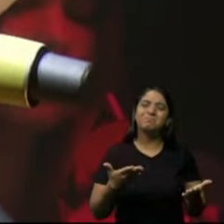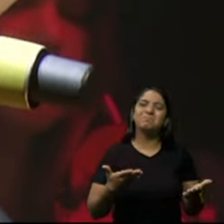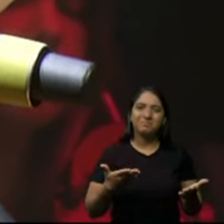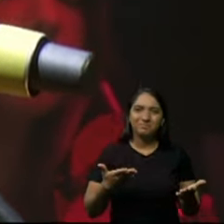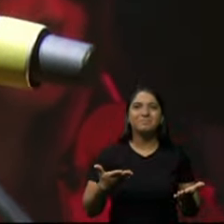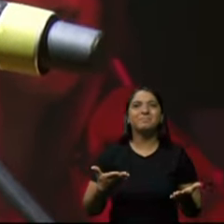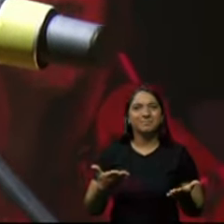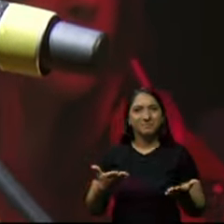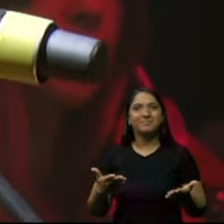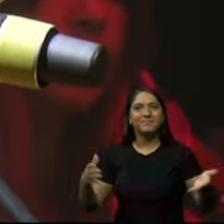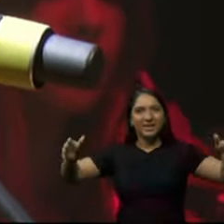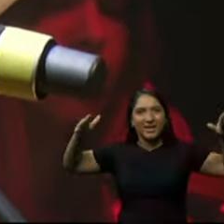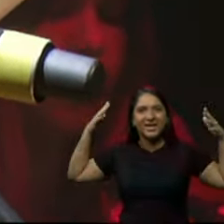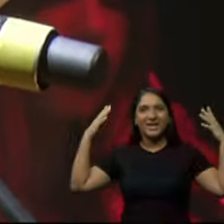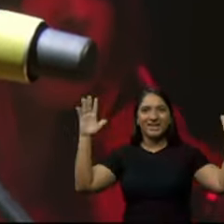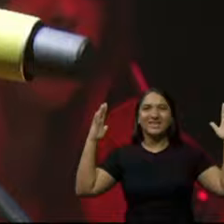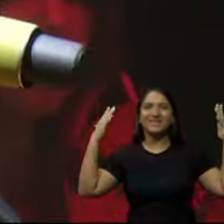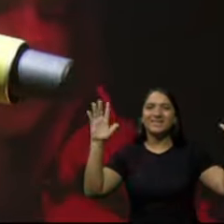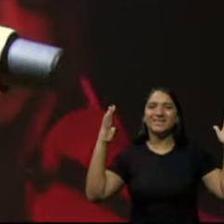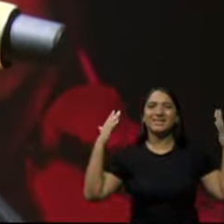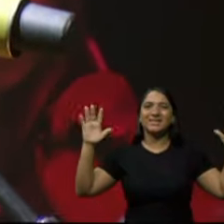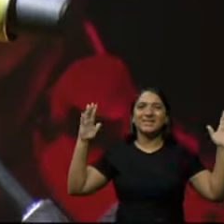E aí